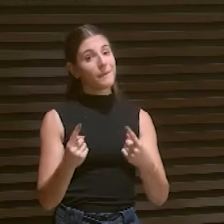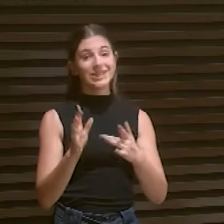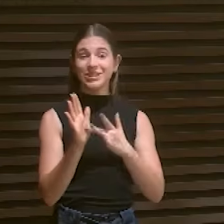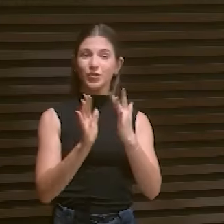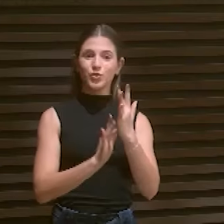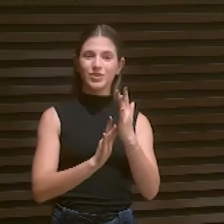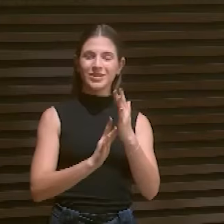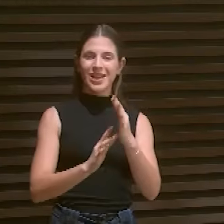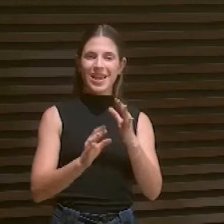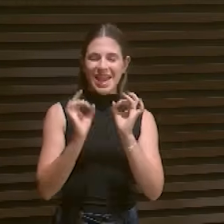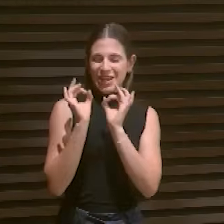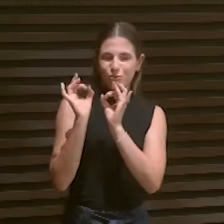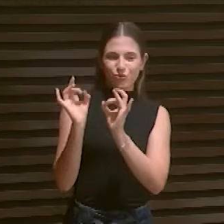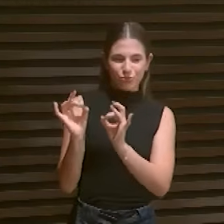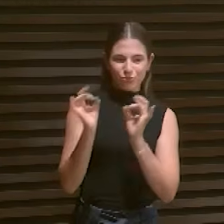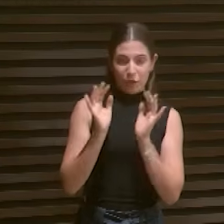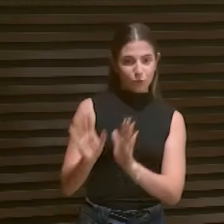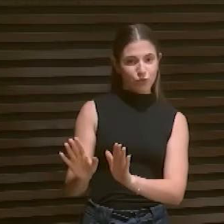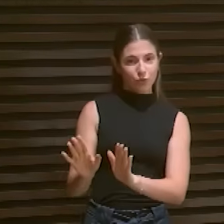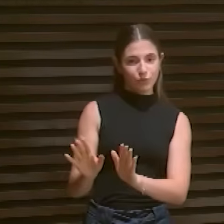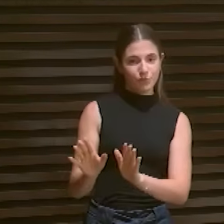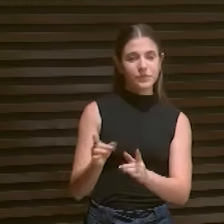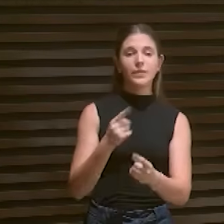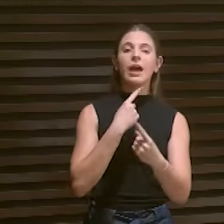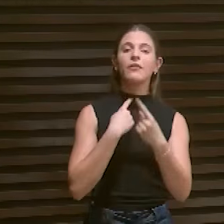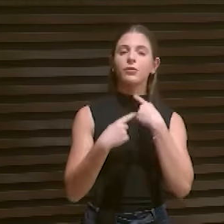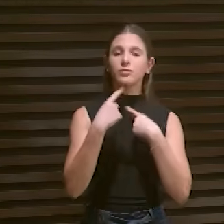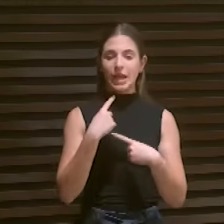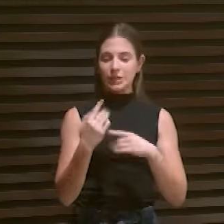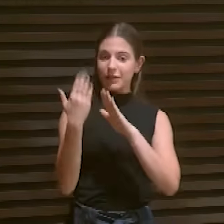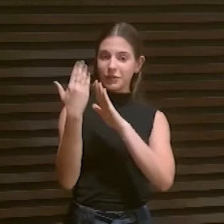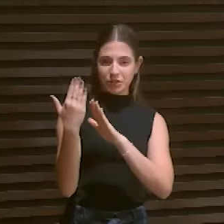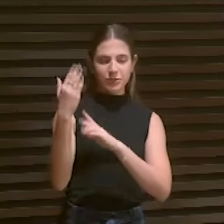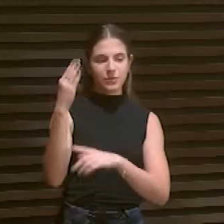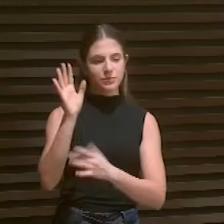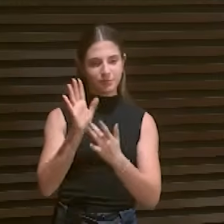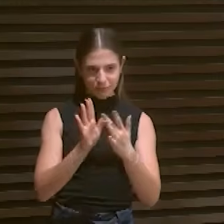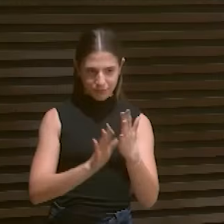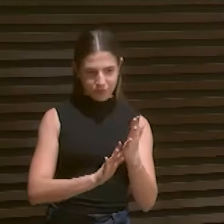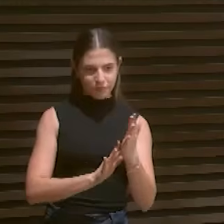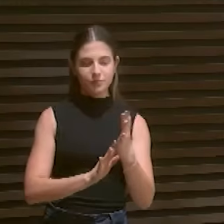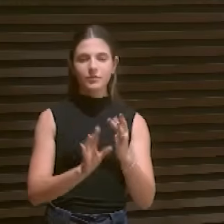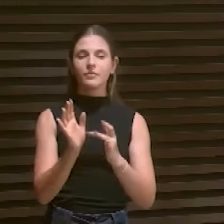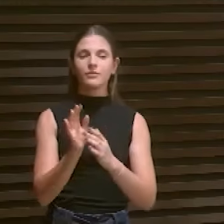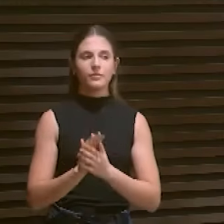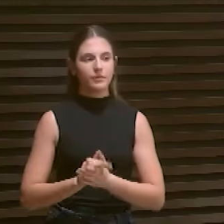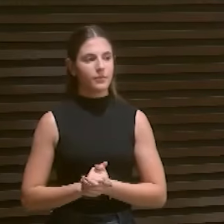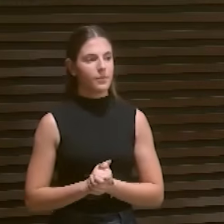recusou desejar aquilo que estava diante dele. Ele recusou.